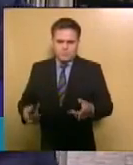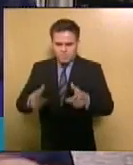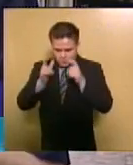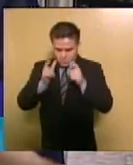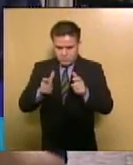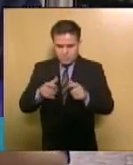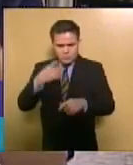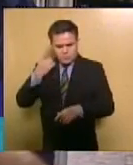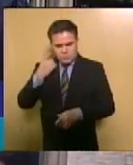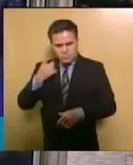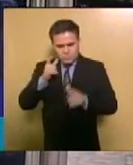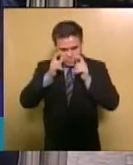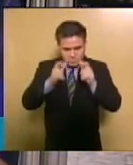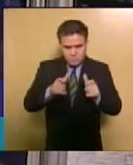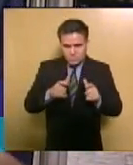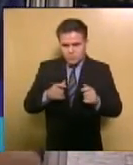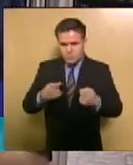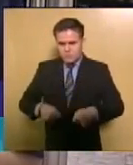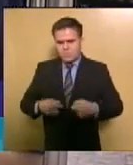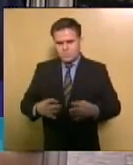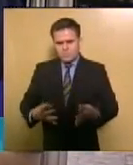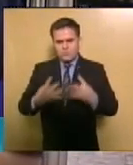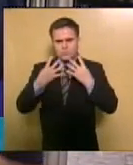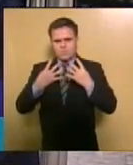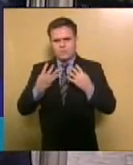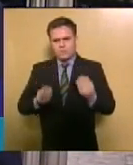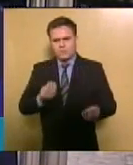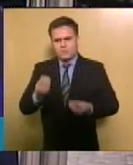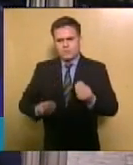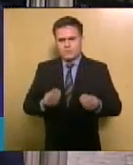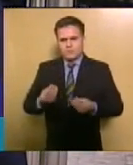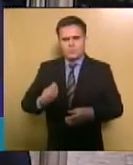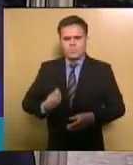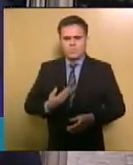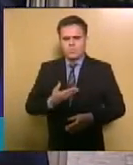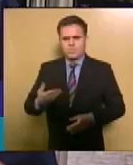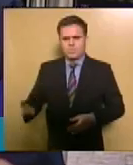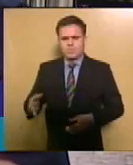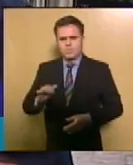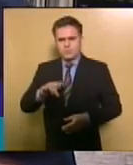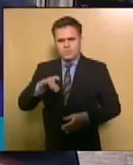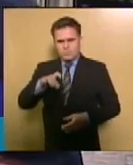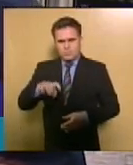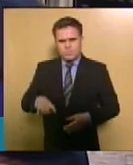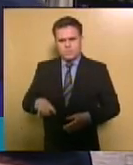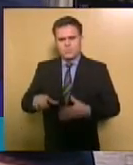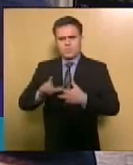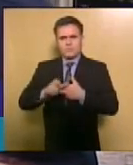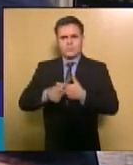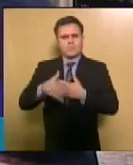dos parlamentares vou chamar atenção dos parlamentares que estão aqui presente também